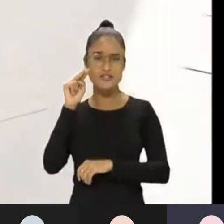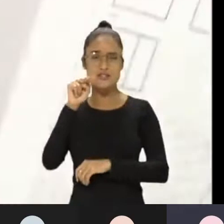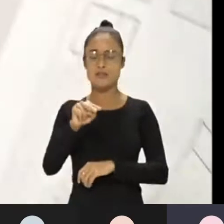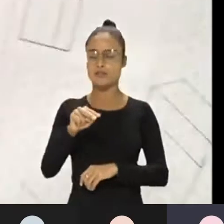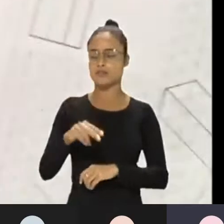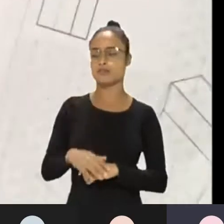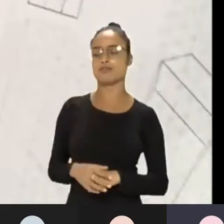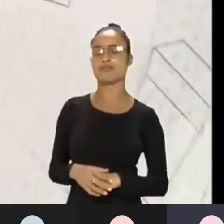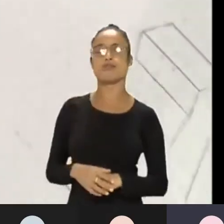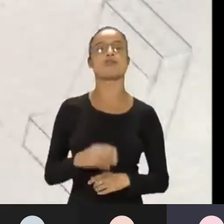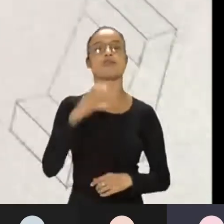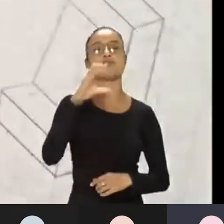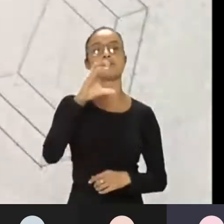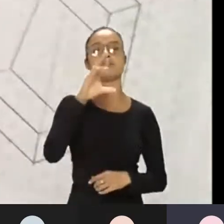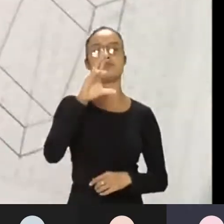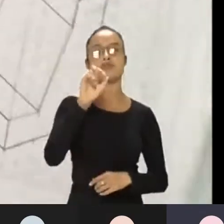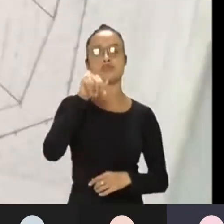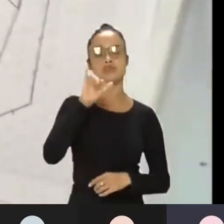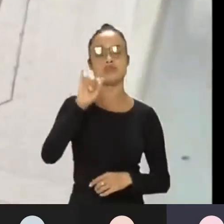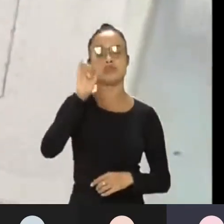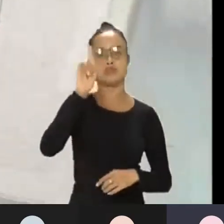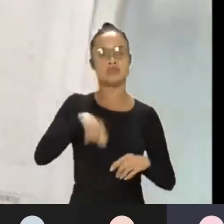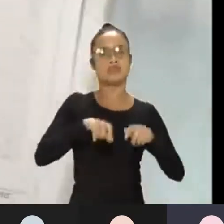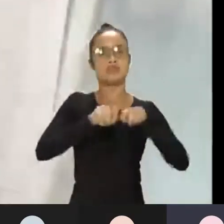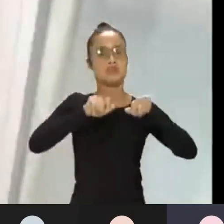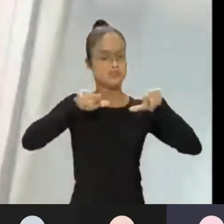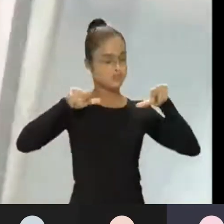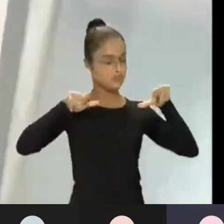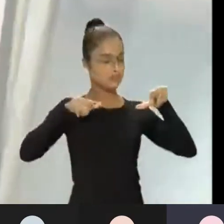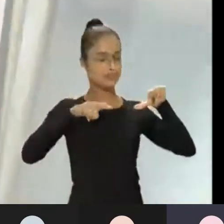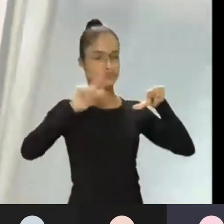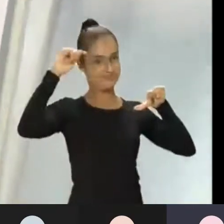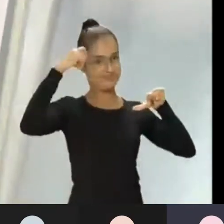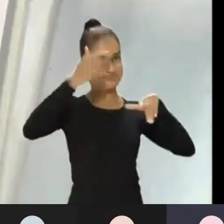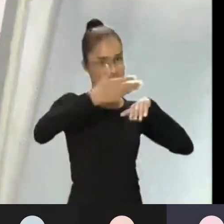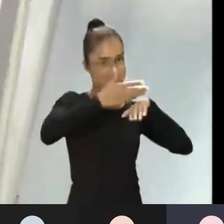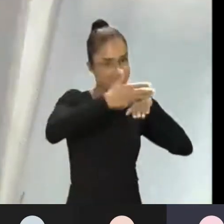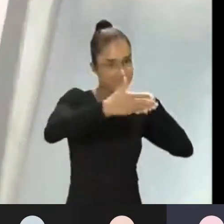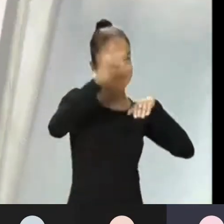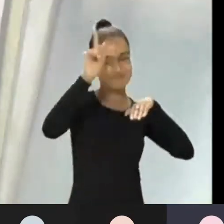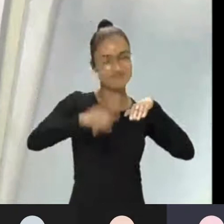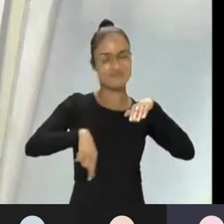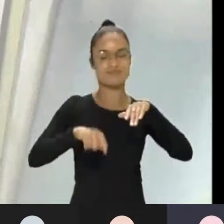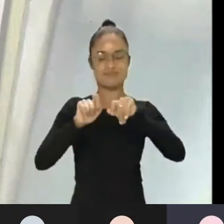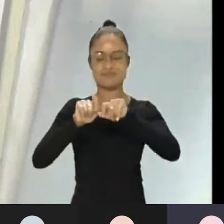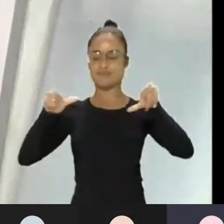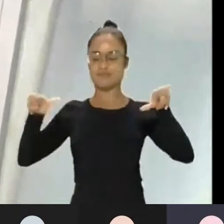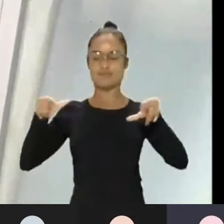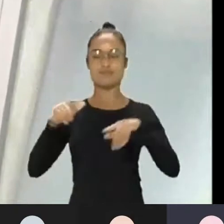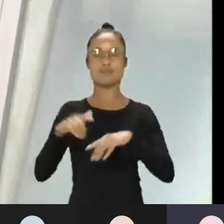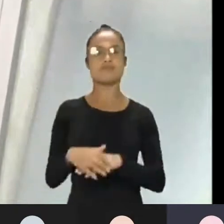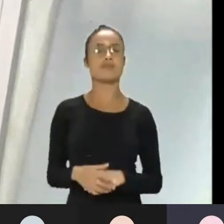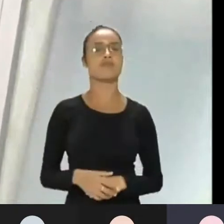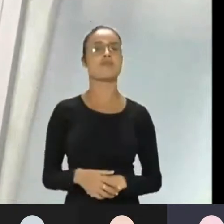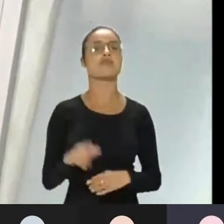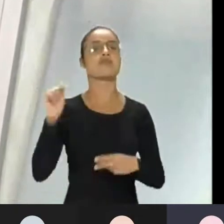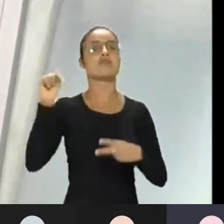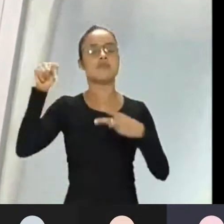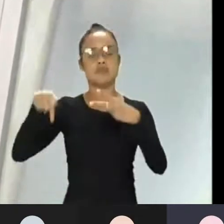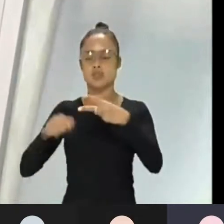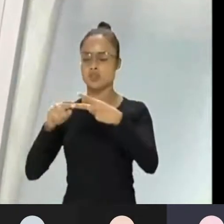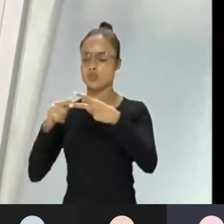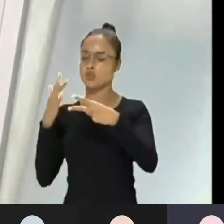ó, o croquis ele está ampliado para efeitos de representação. E